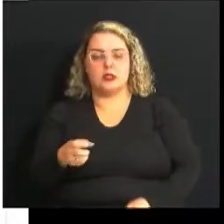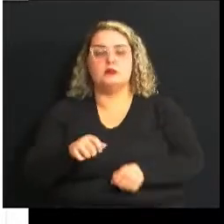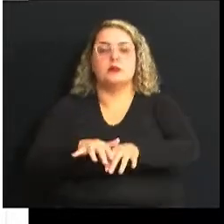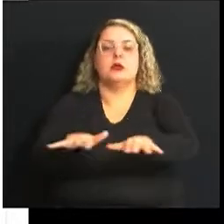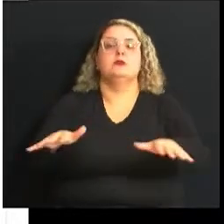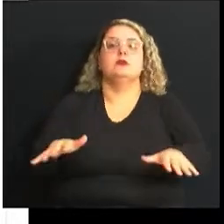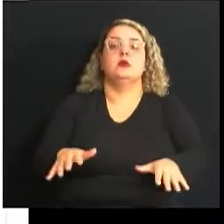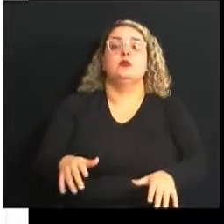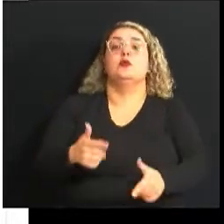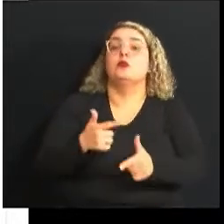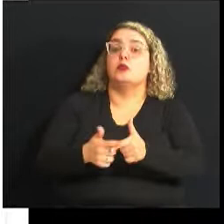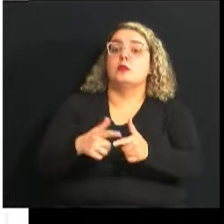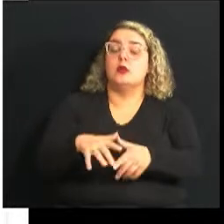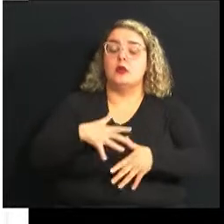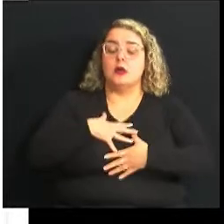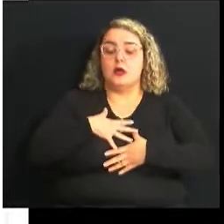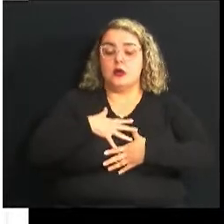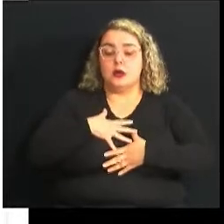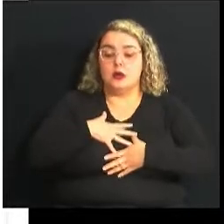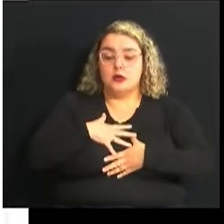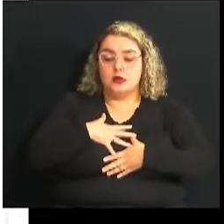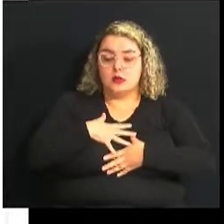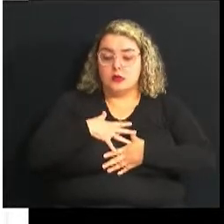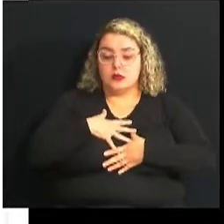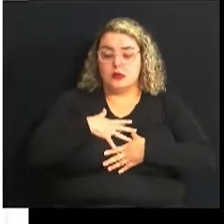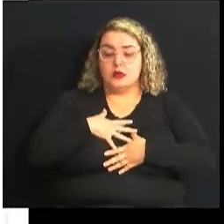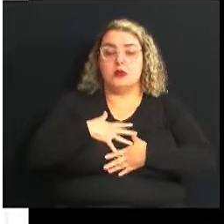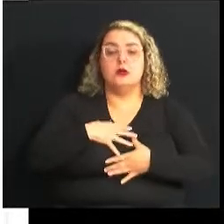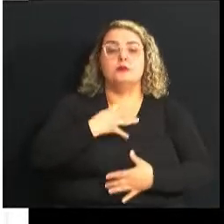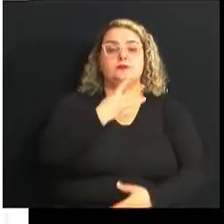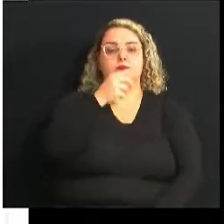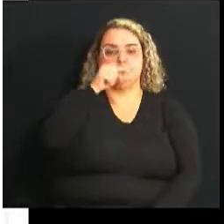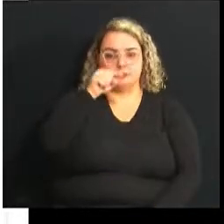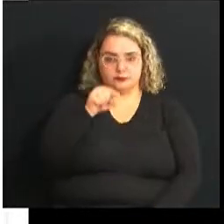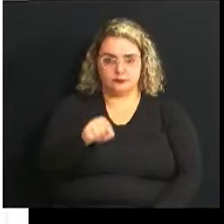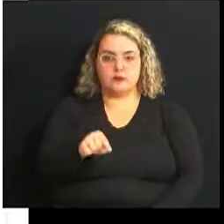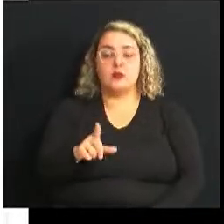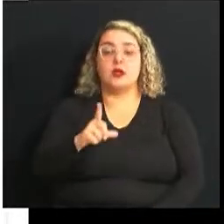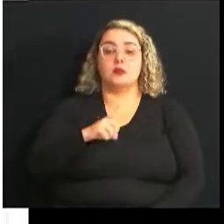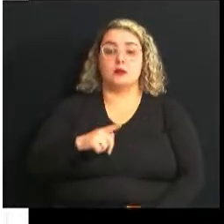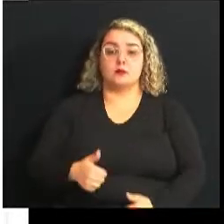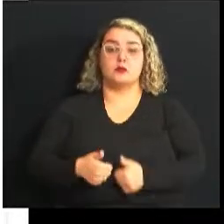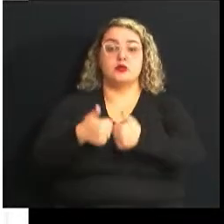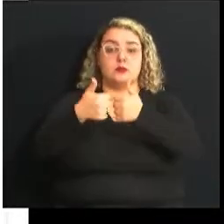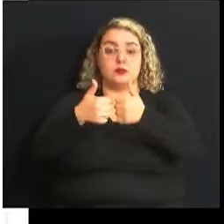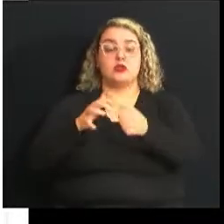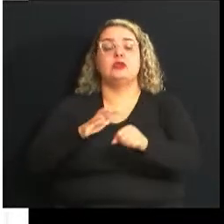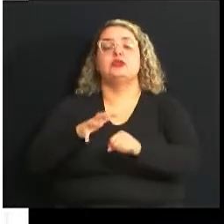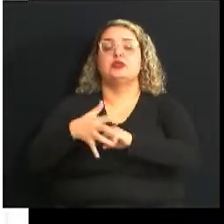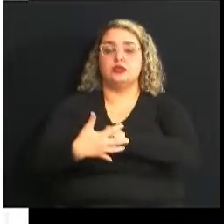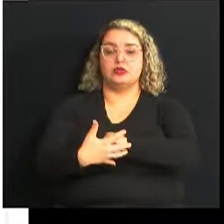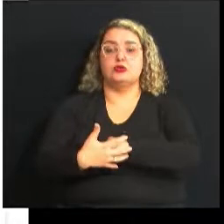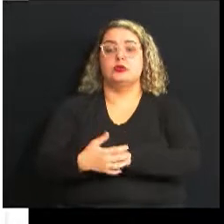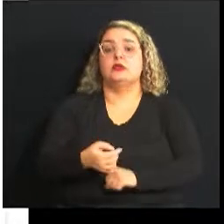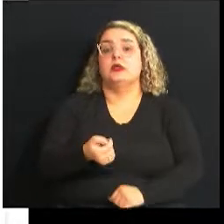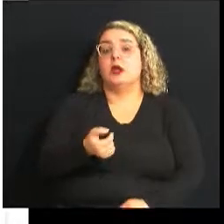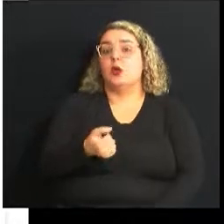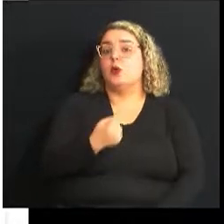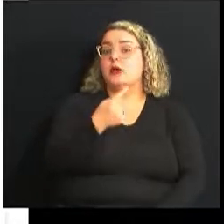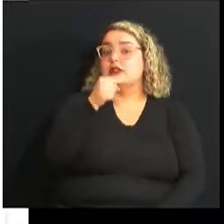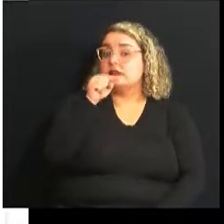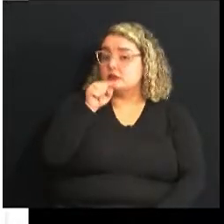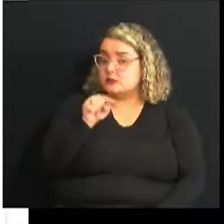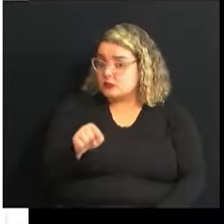síndrome respiratória. E desses 4.000 é que a gente teve os casos positivos, que a gente dá quase 1.000 em relação